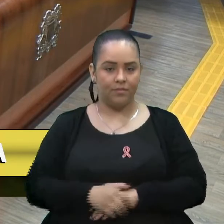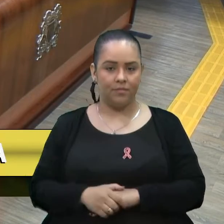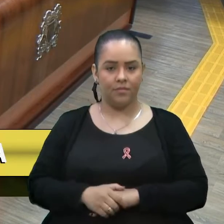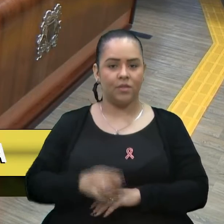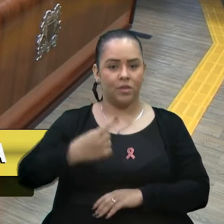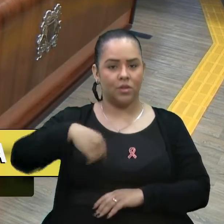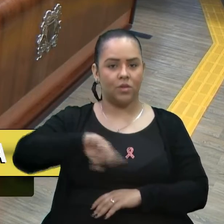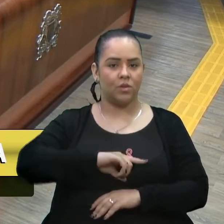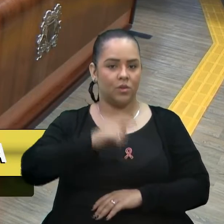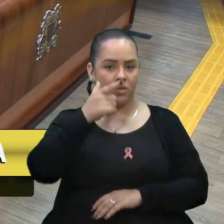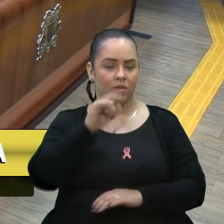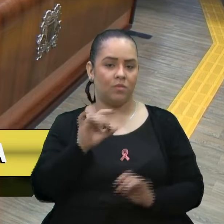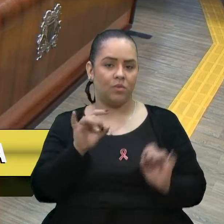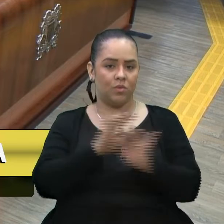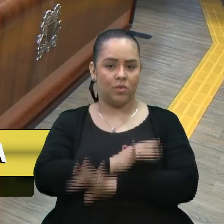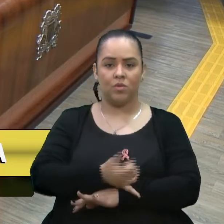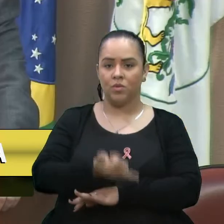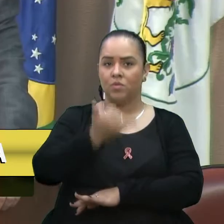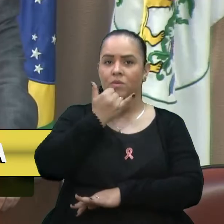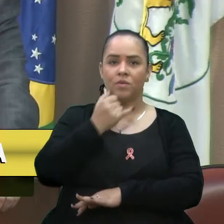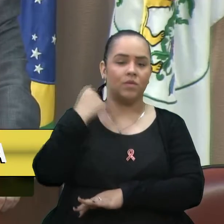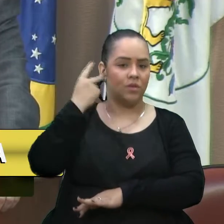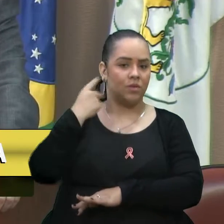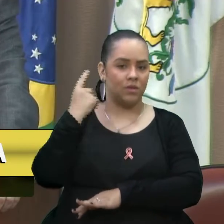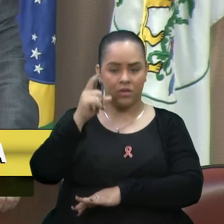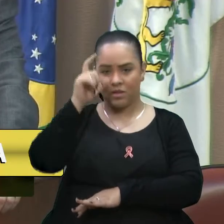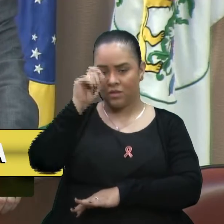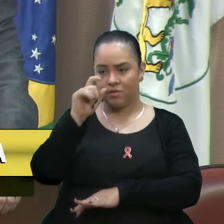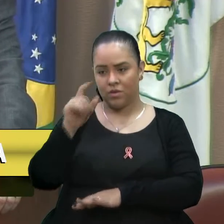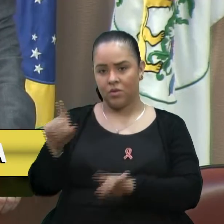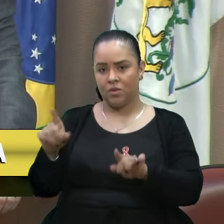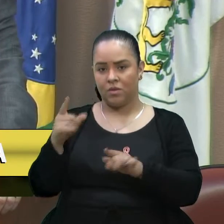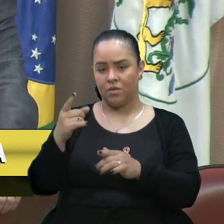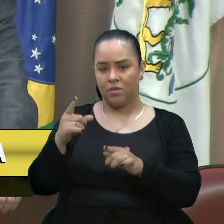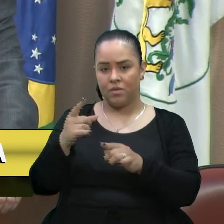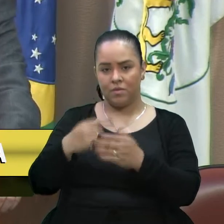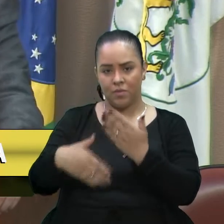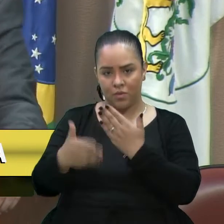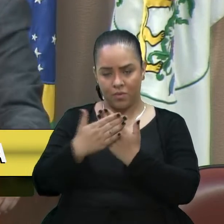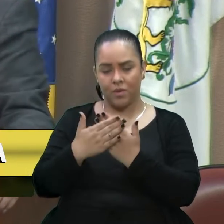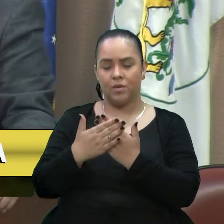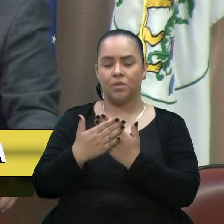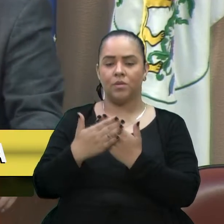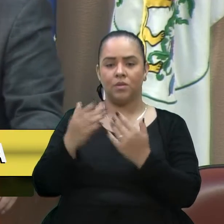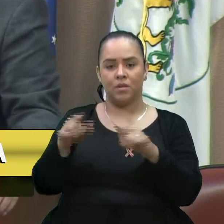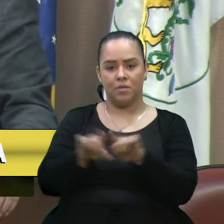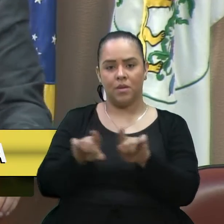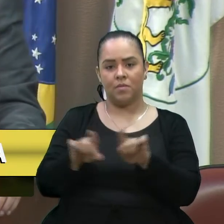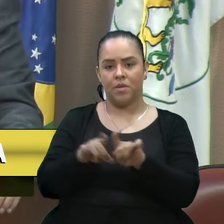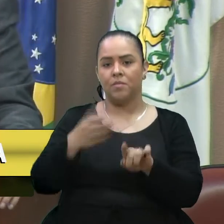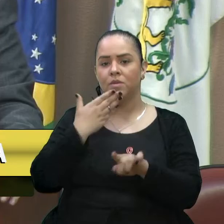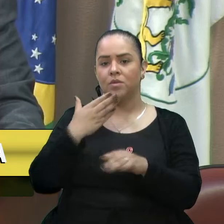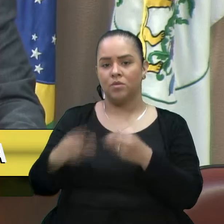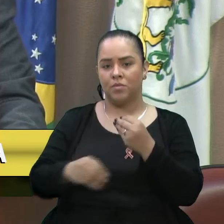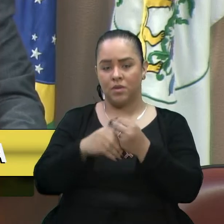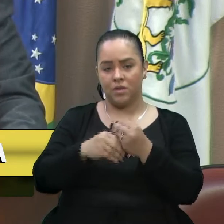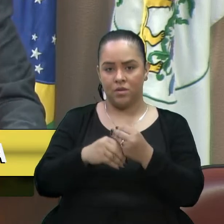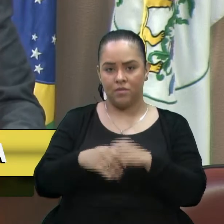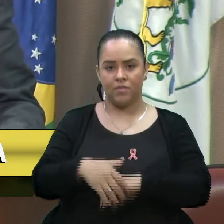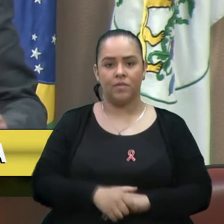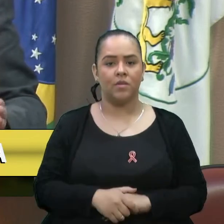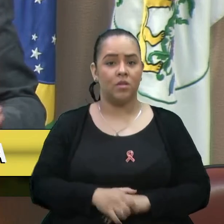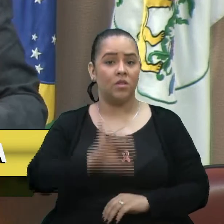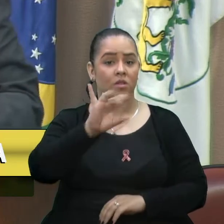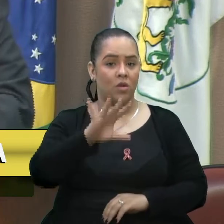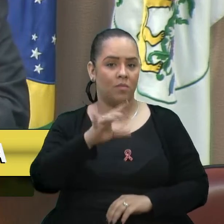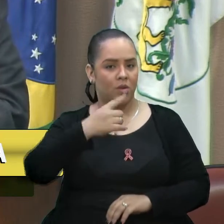concluir, peço desculpa, vereador Scalco, e aqueles que me pediram a parte, só para que a gente venha ressaltar aqui, esta crítica que